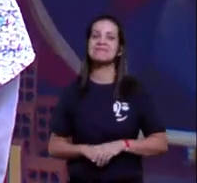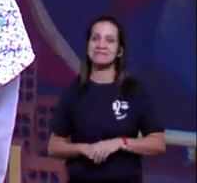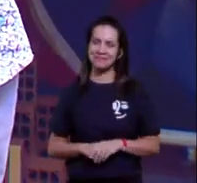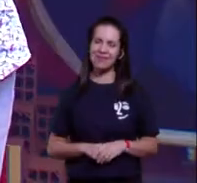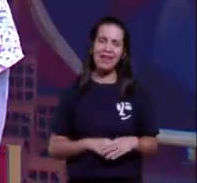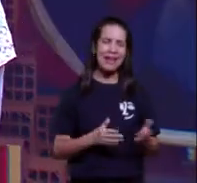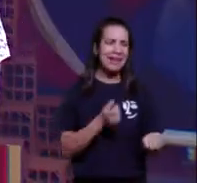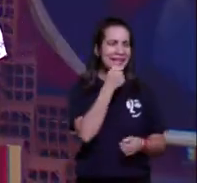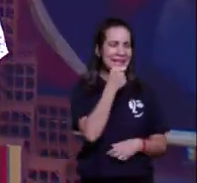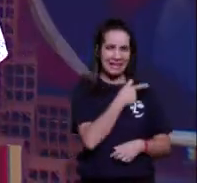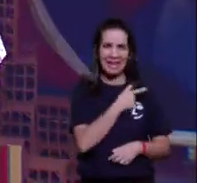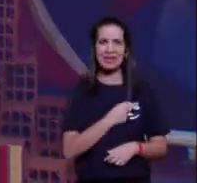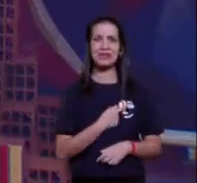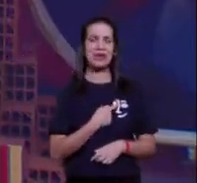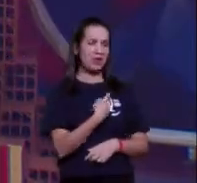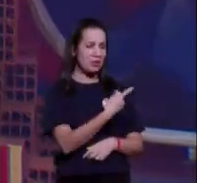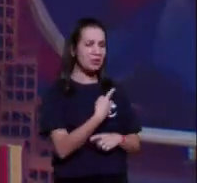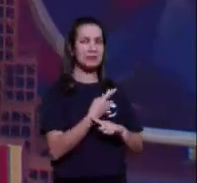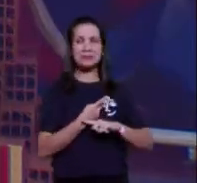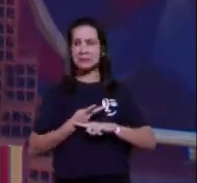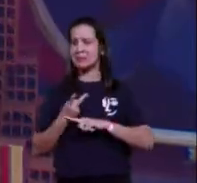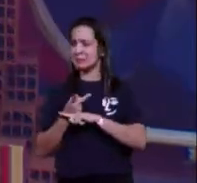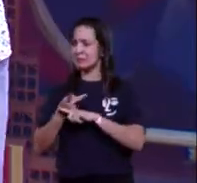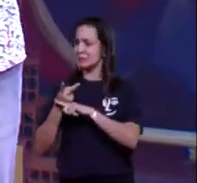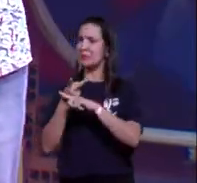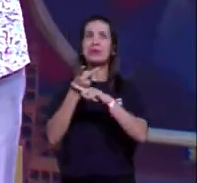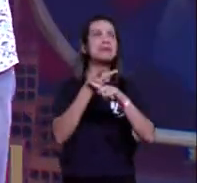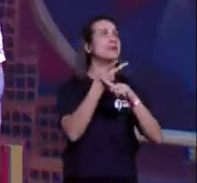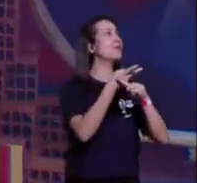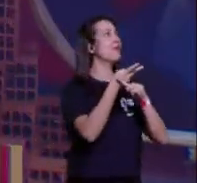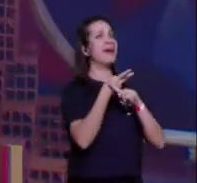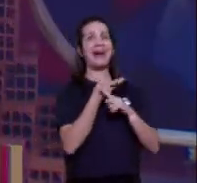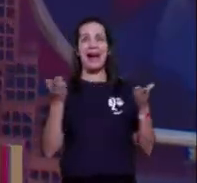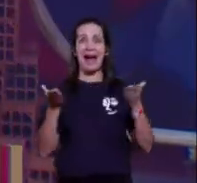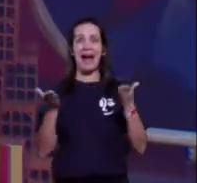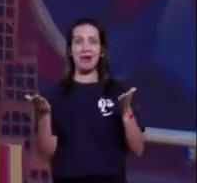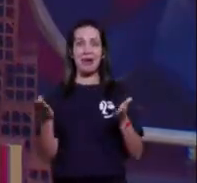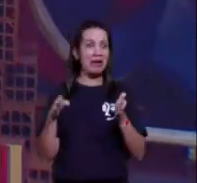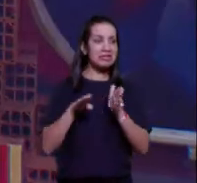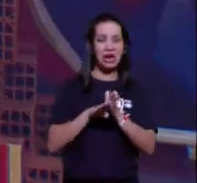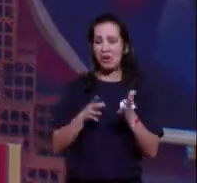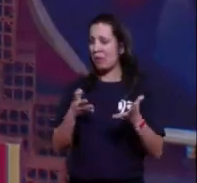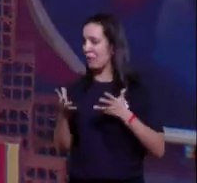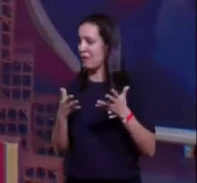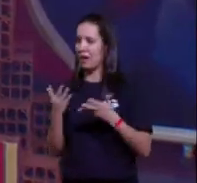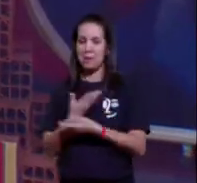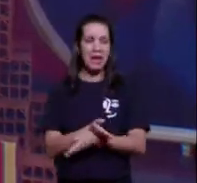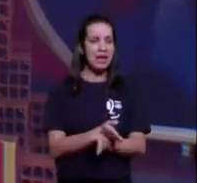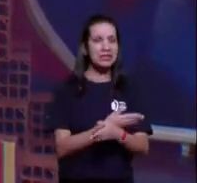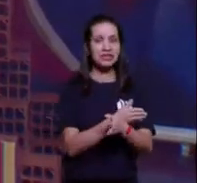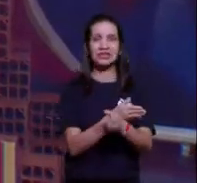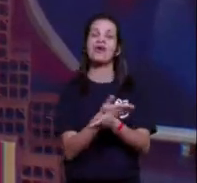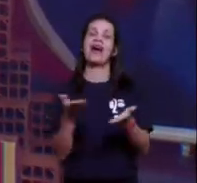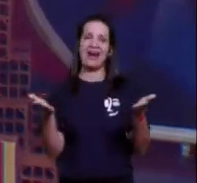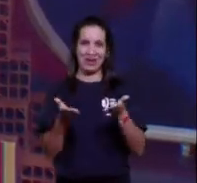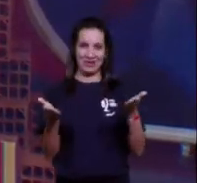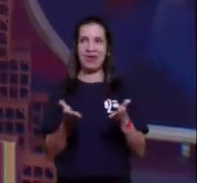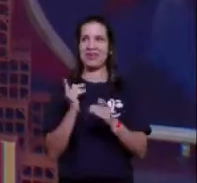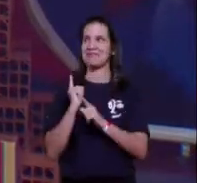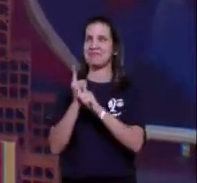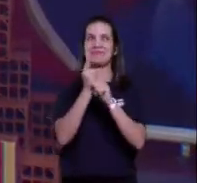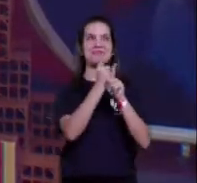Engraçado, né, Hélio? Eu e você procurando. A gente tá chegando agora, galera. A gente ainda tava meio perdidinho, mas agora a gente já tá bem situado,